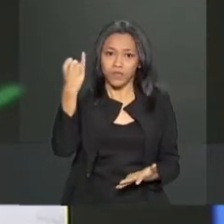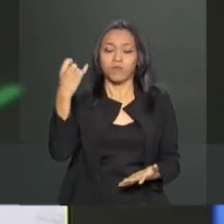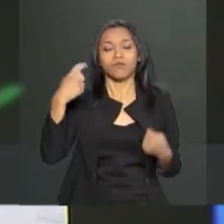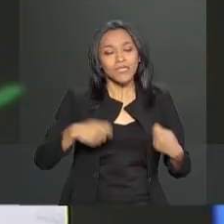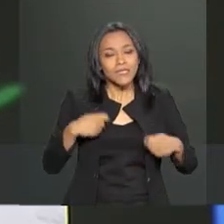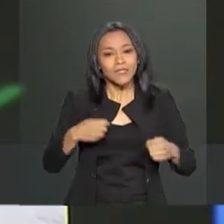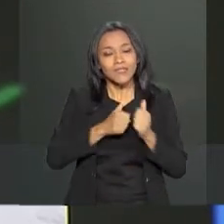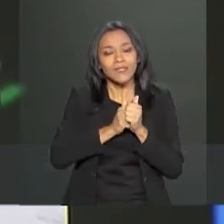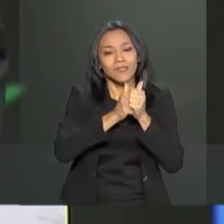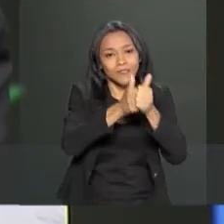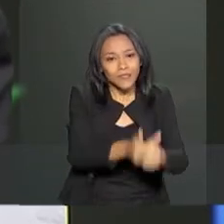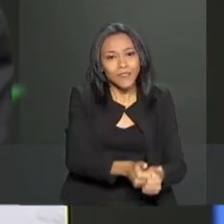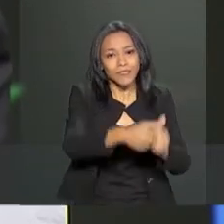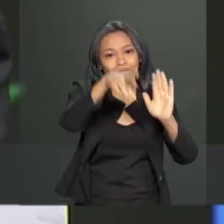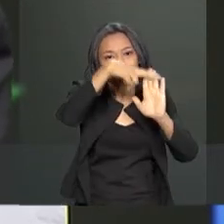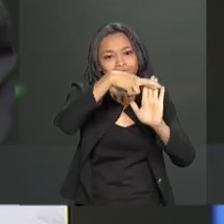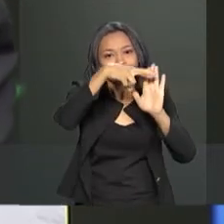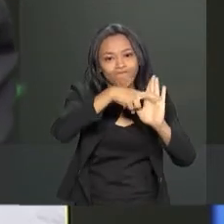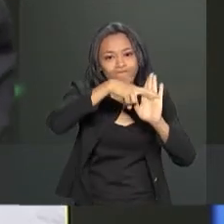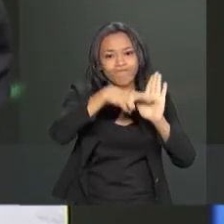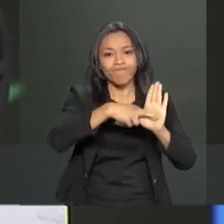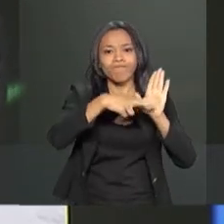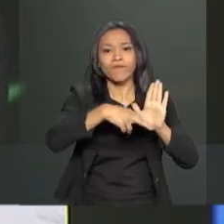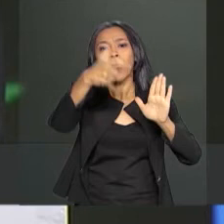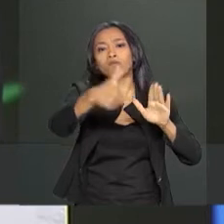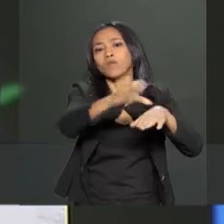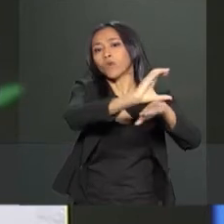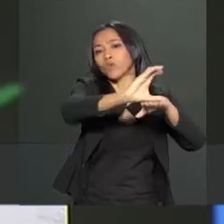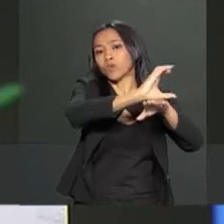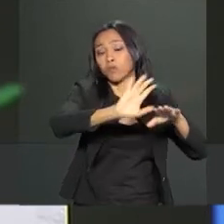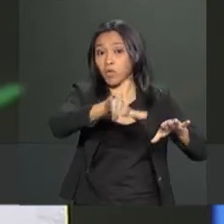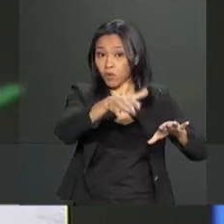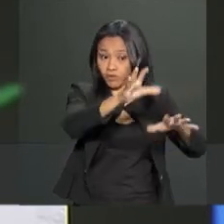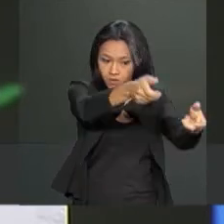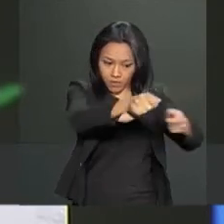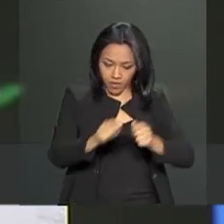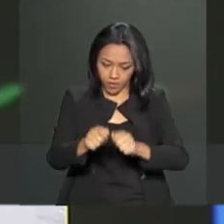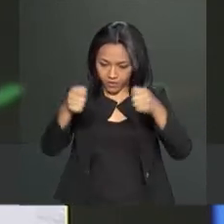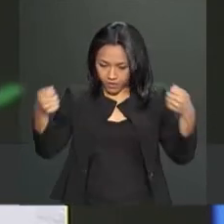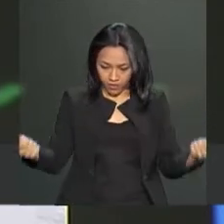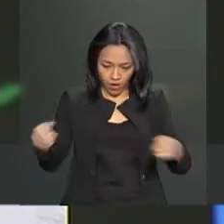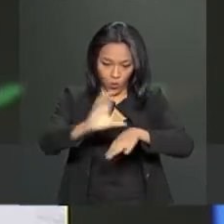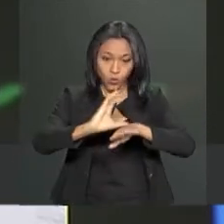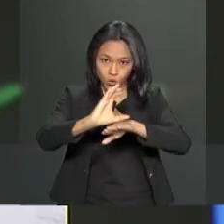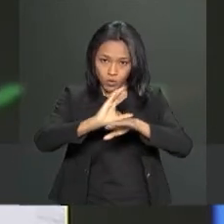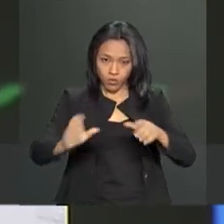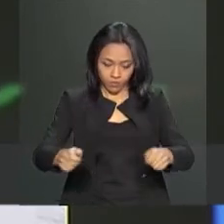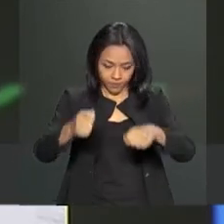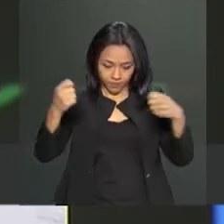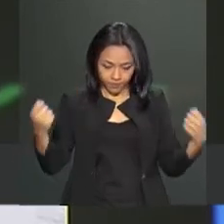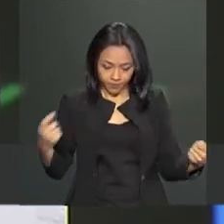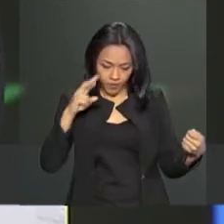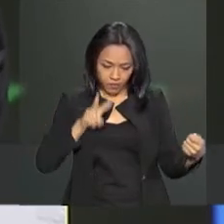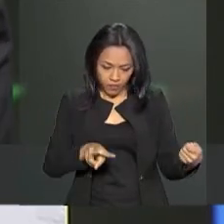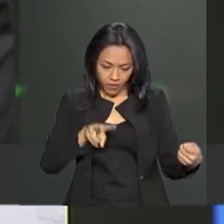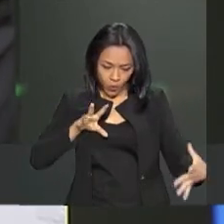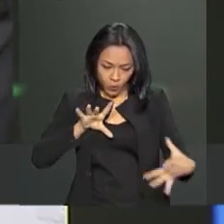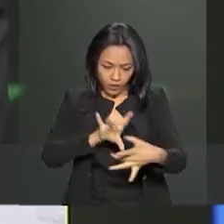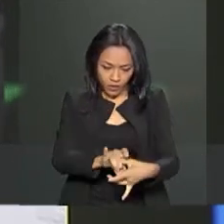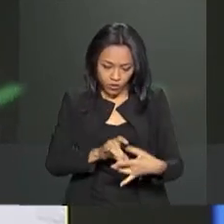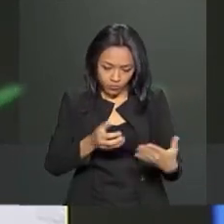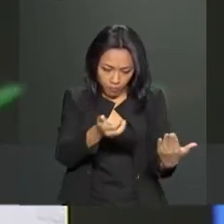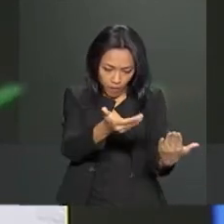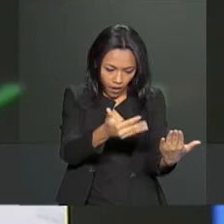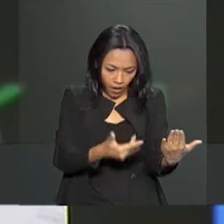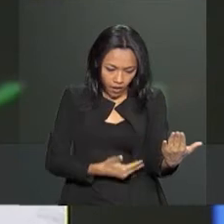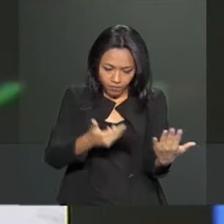cumprir rigorosamente a Constituição, que quando você abre a Constituição e verifica o contexto da Constituição,